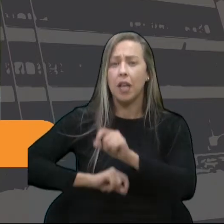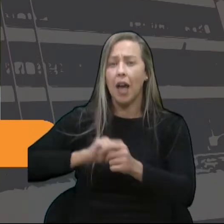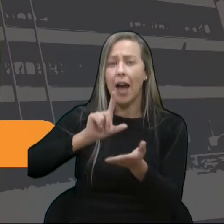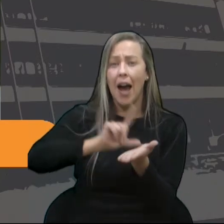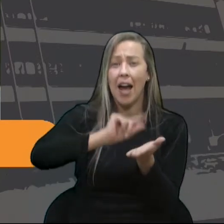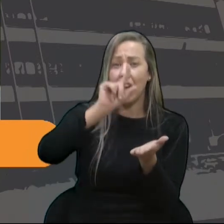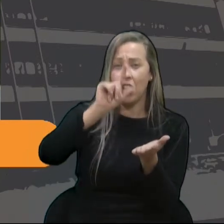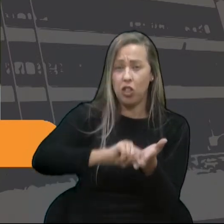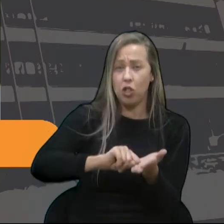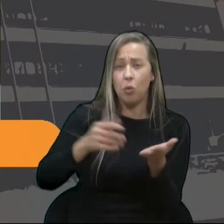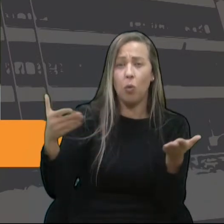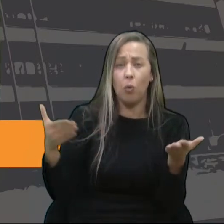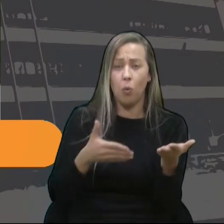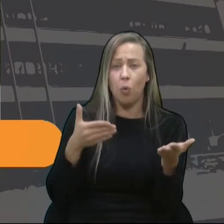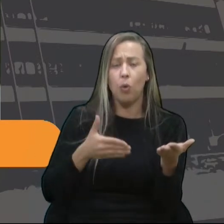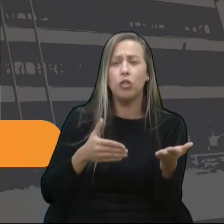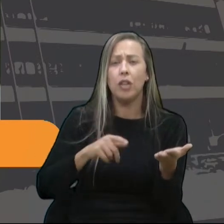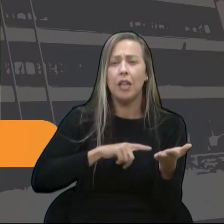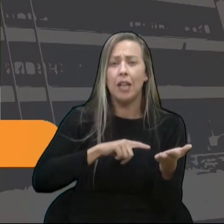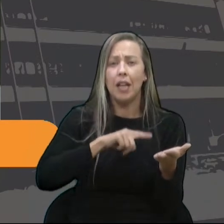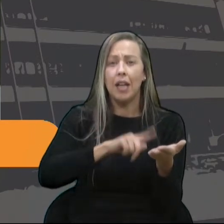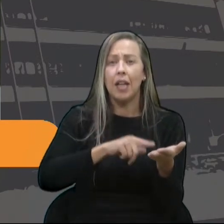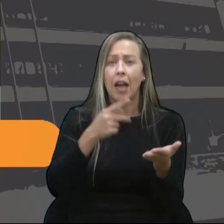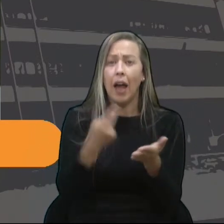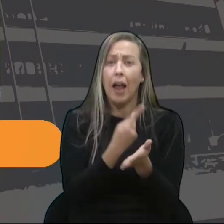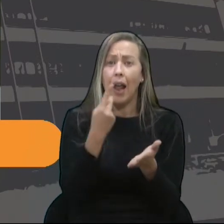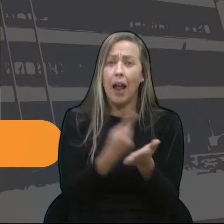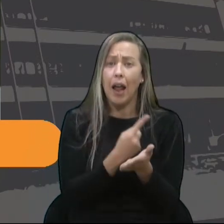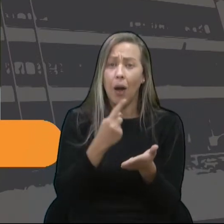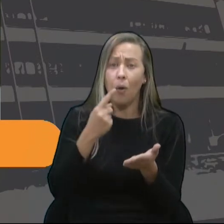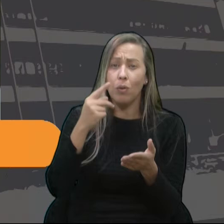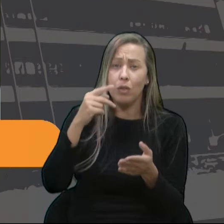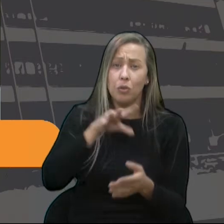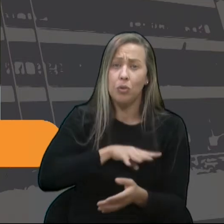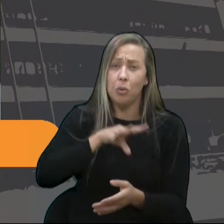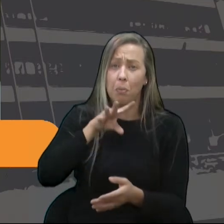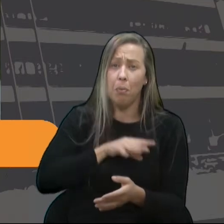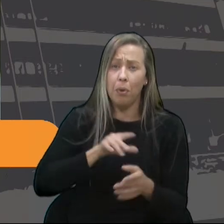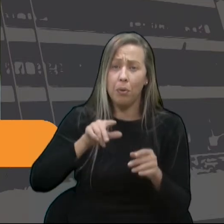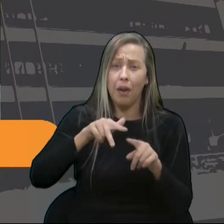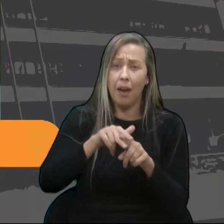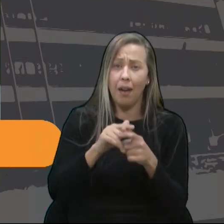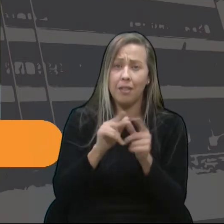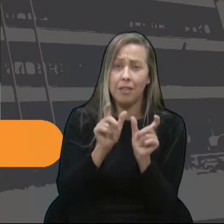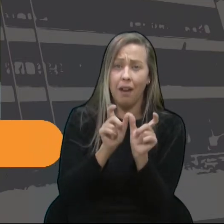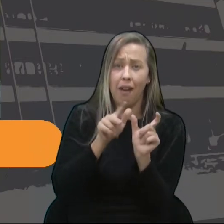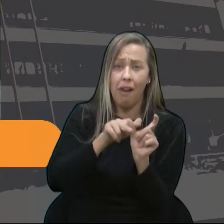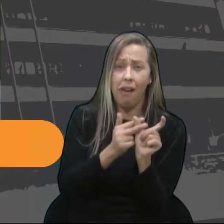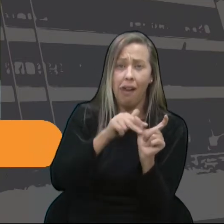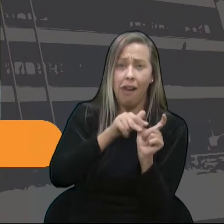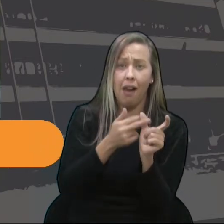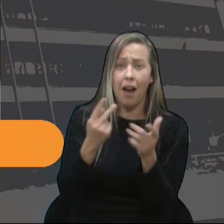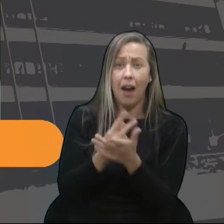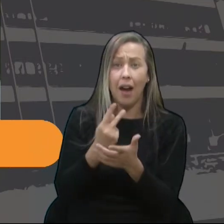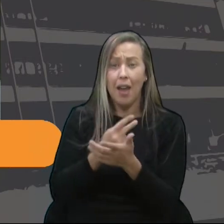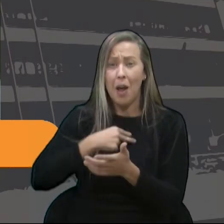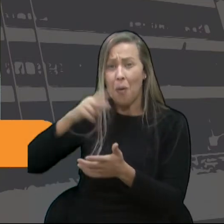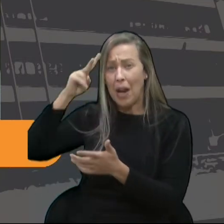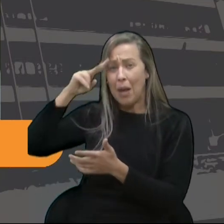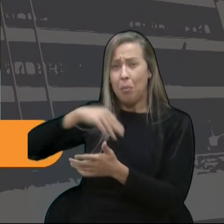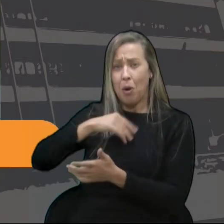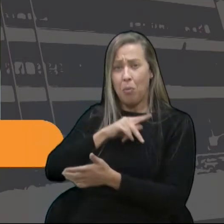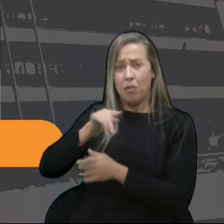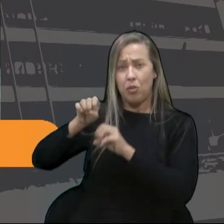artigos hoje que vêm até com erros de português, de ortografia. E eu lembro lá atrás, quando eu dava aula de jornalismo